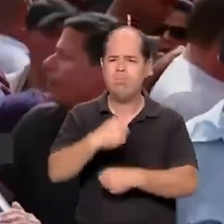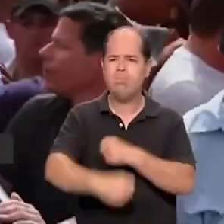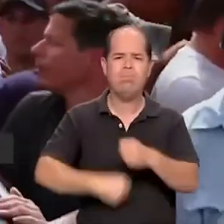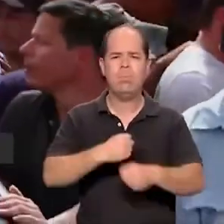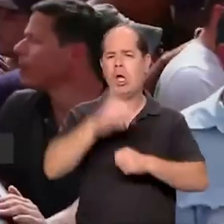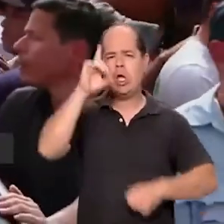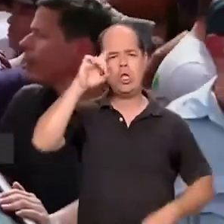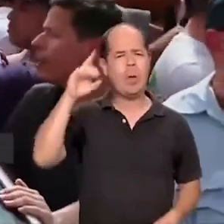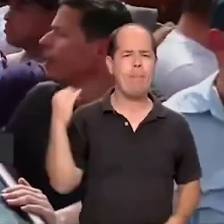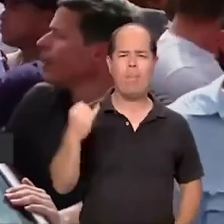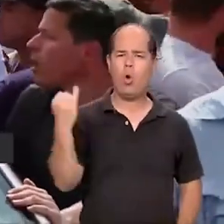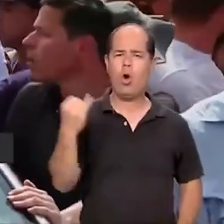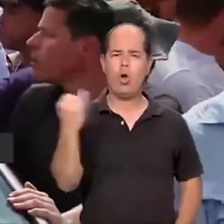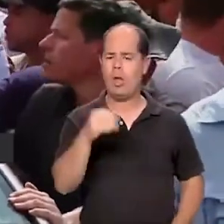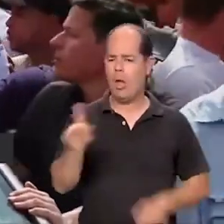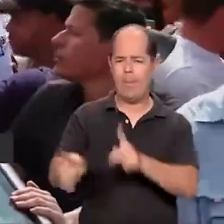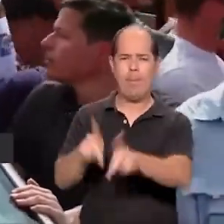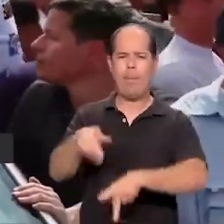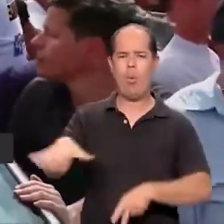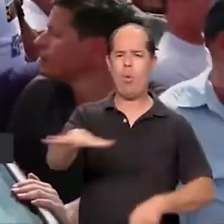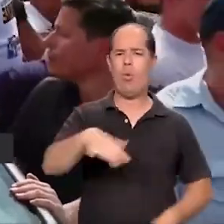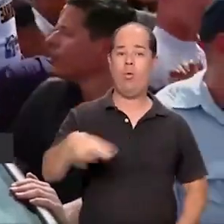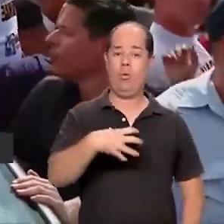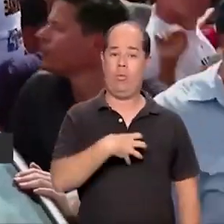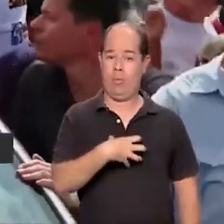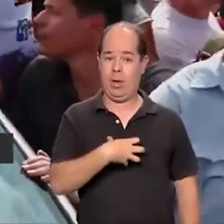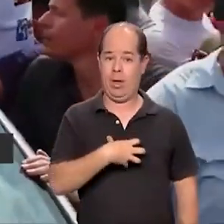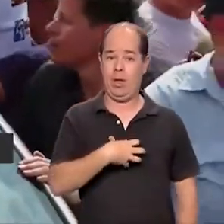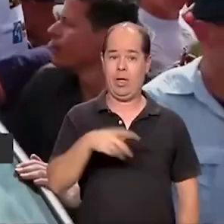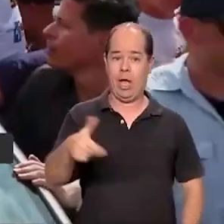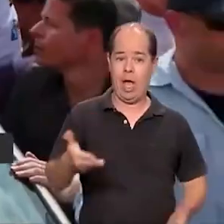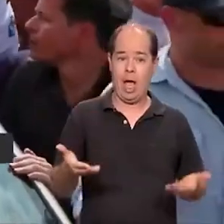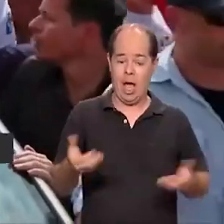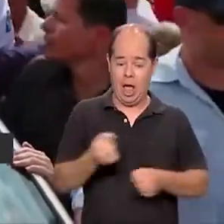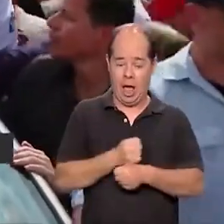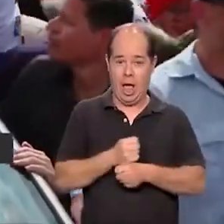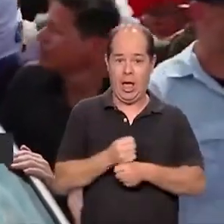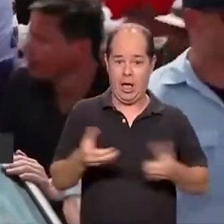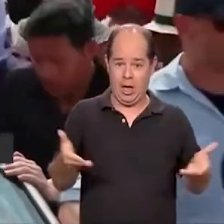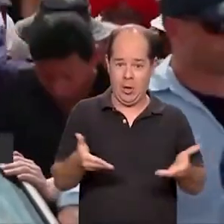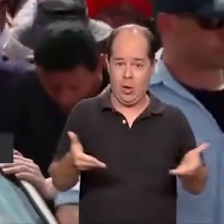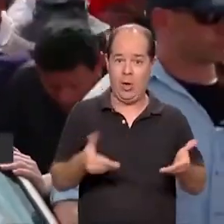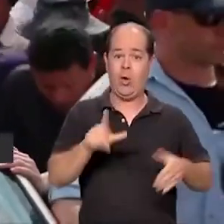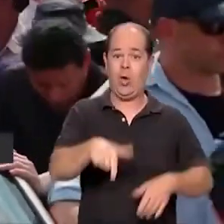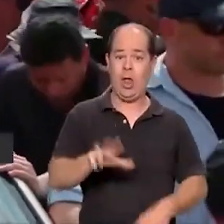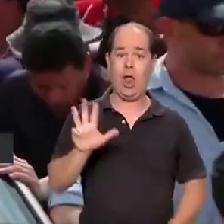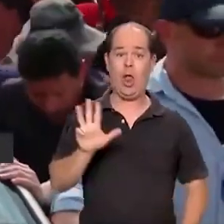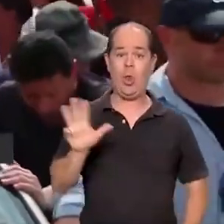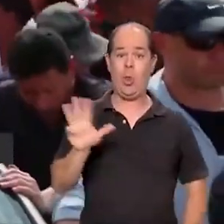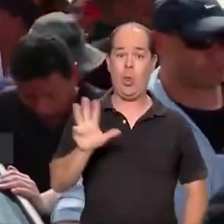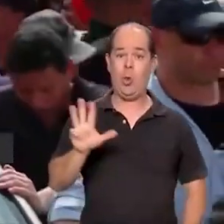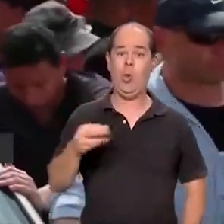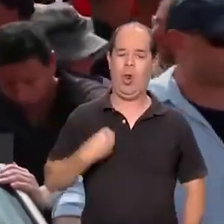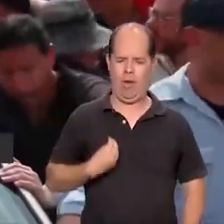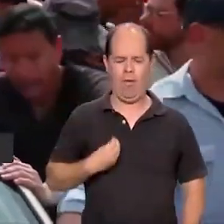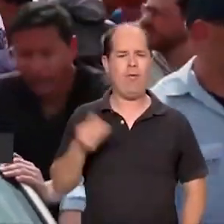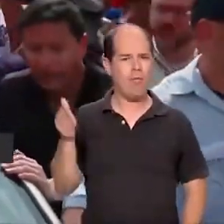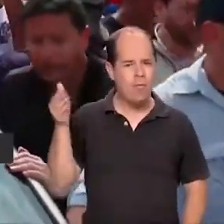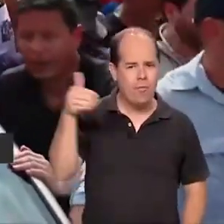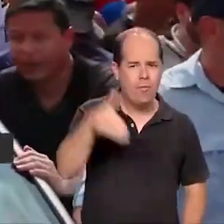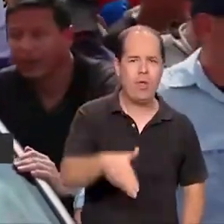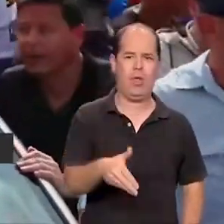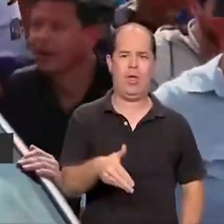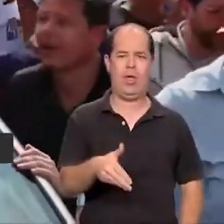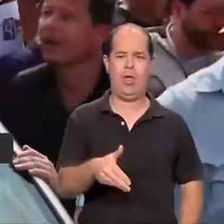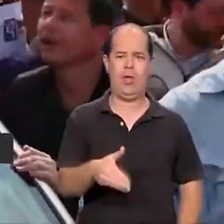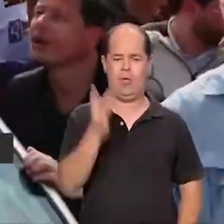importante para o povo baiano. Neste ano, o presidente Lula participa dessa celebração,